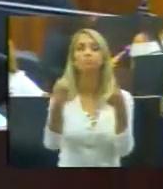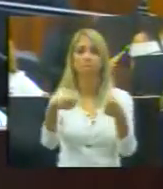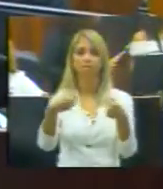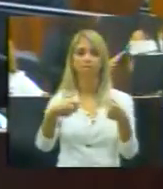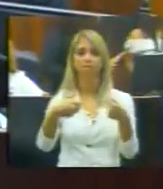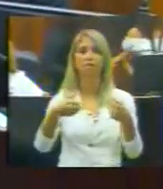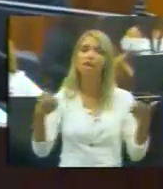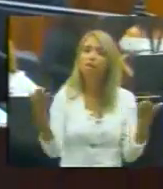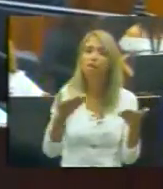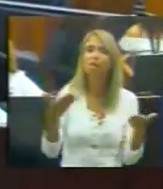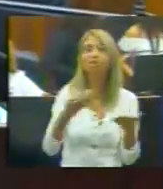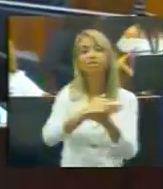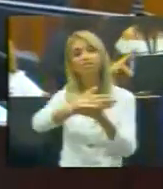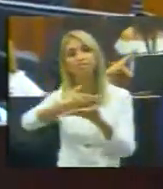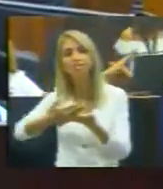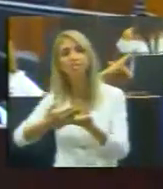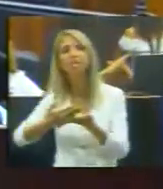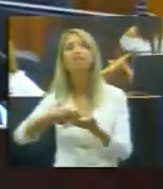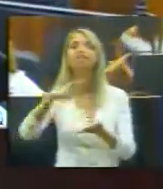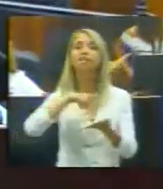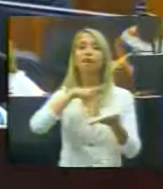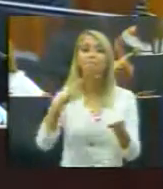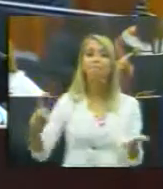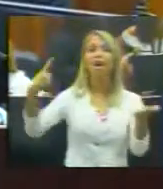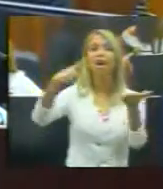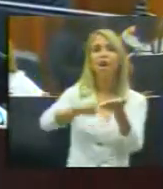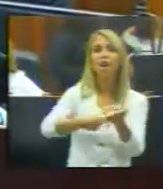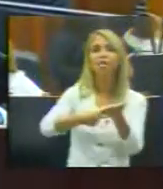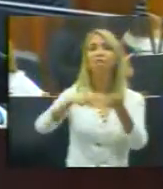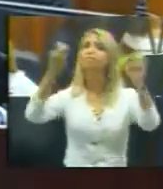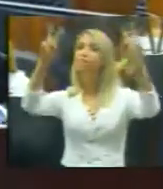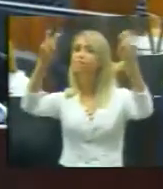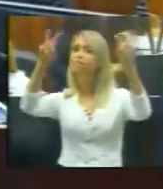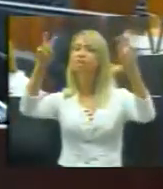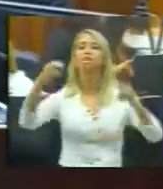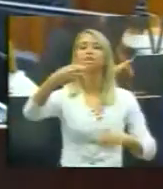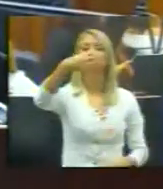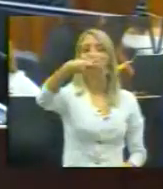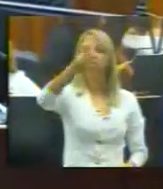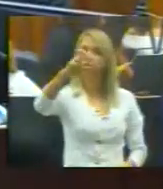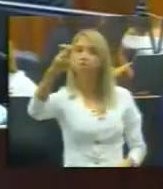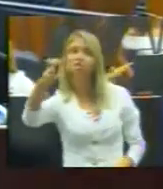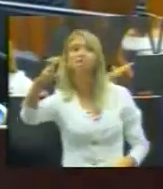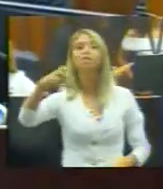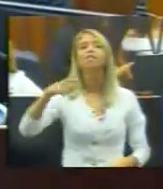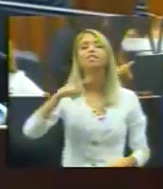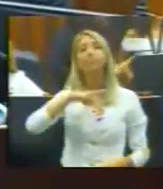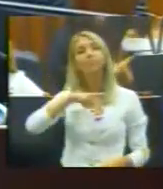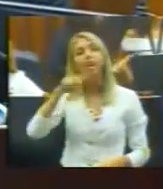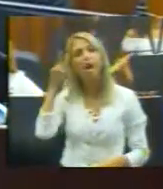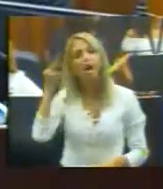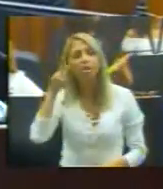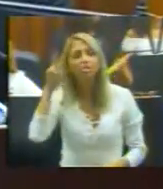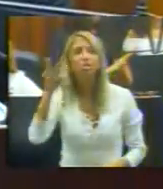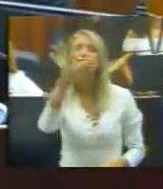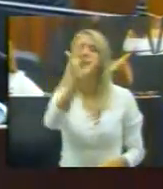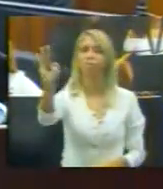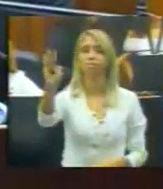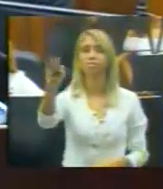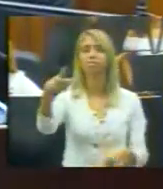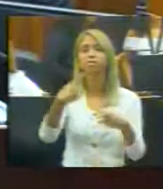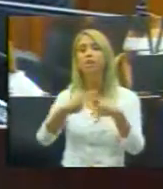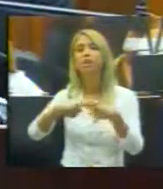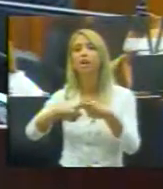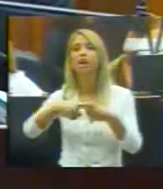Parlamento Juvenil dentro de um marco chamado 355, que é o marco que conta a história da cidade de Cabo Frio. Que a Câmara,